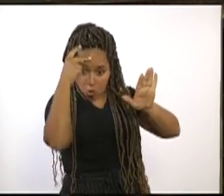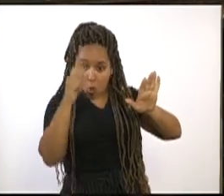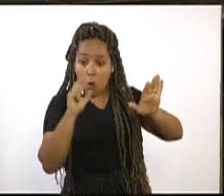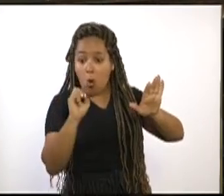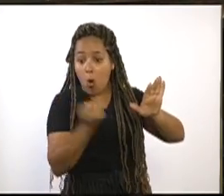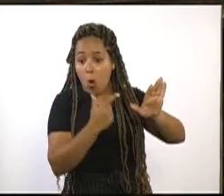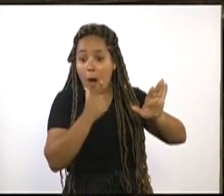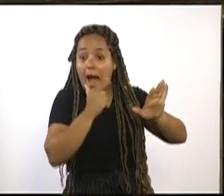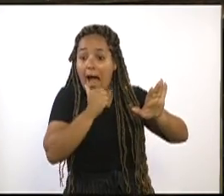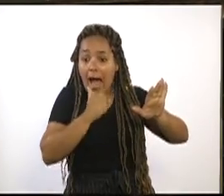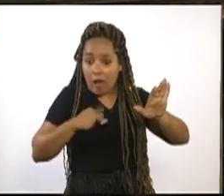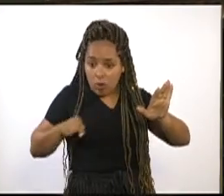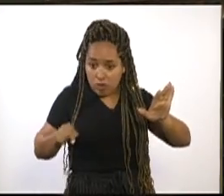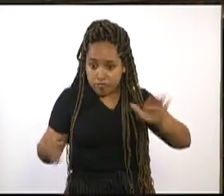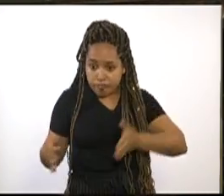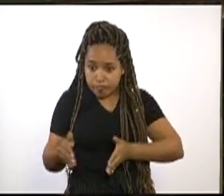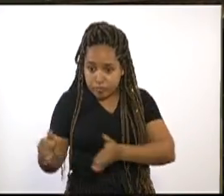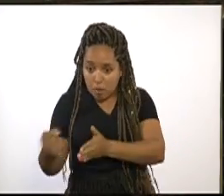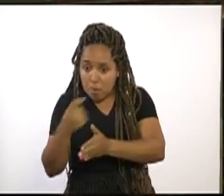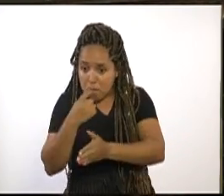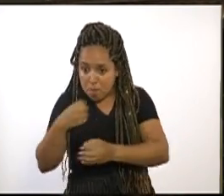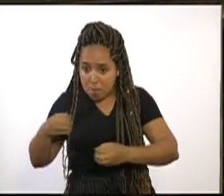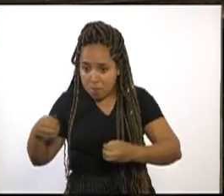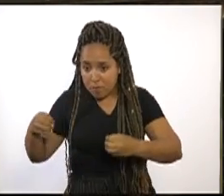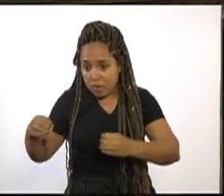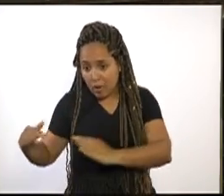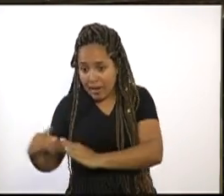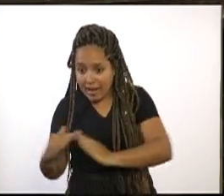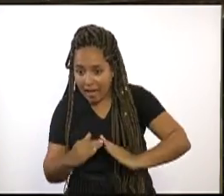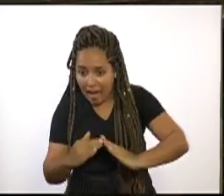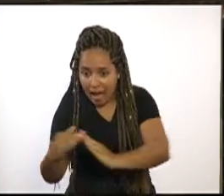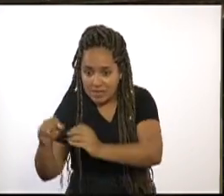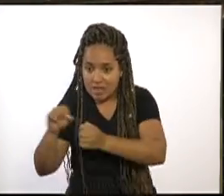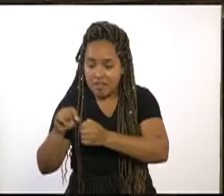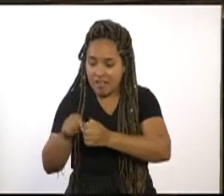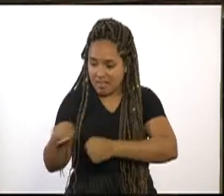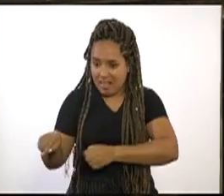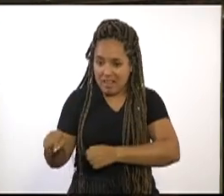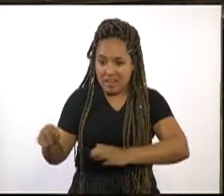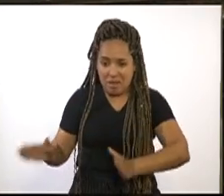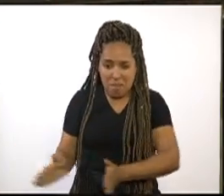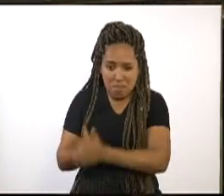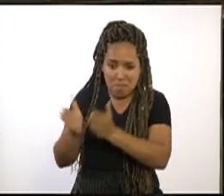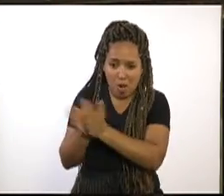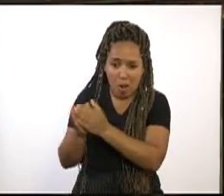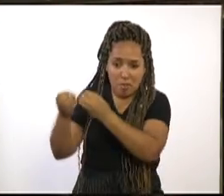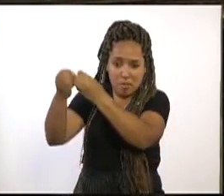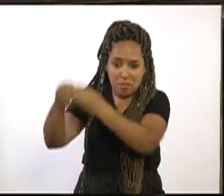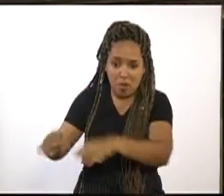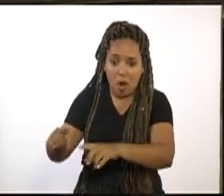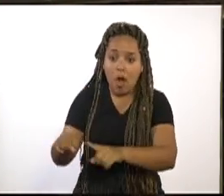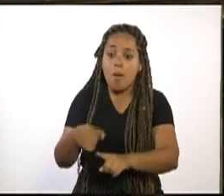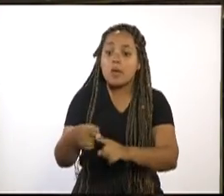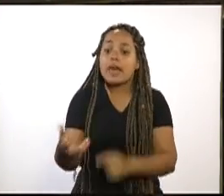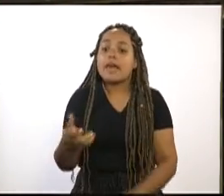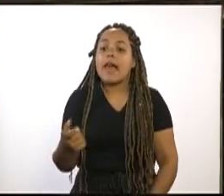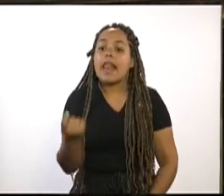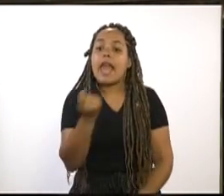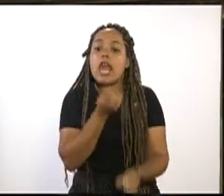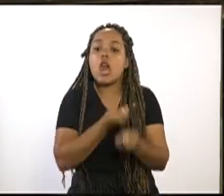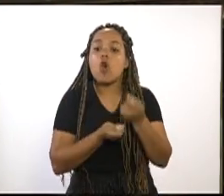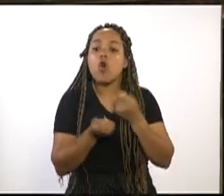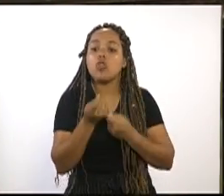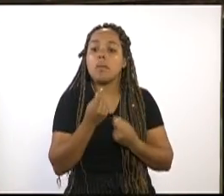nas encostas dos morros, nos lugares mais precários e precarizados, porque querem economizar no pagamento